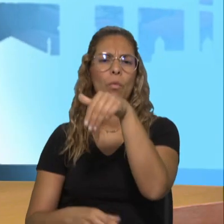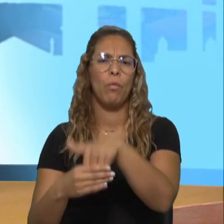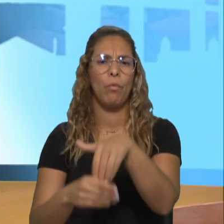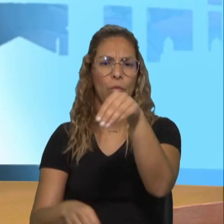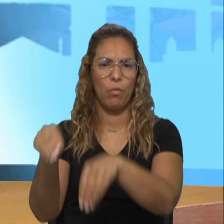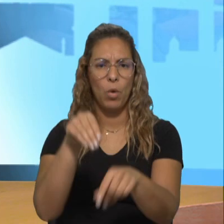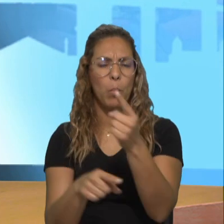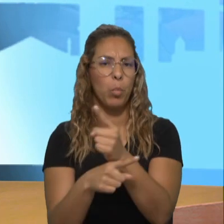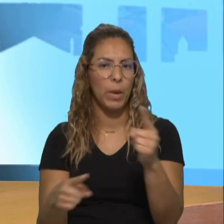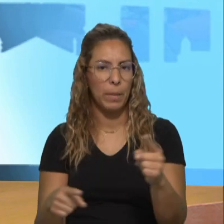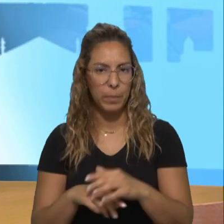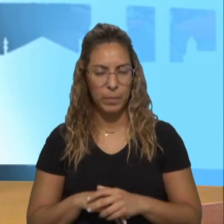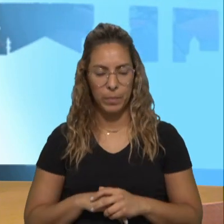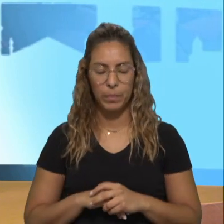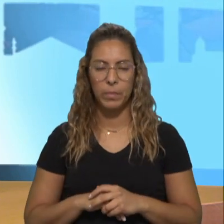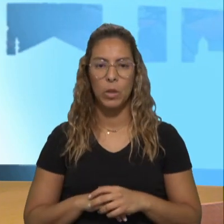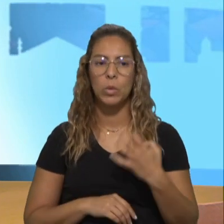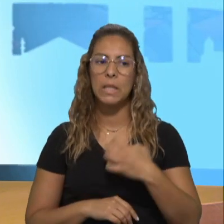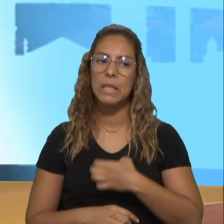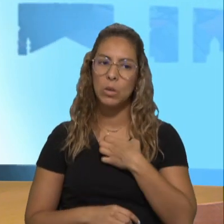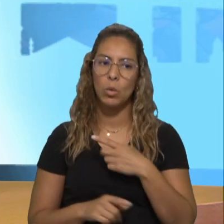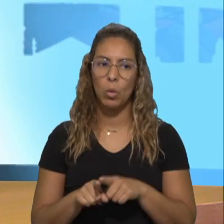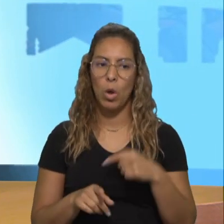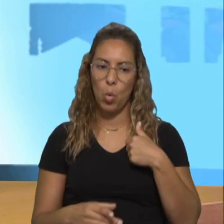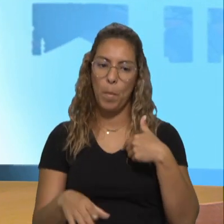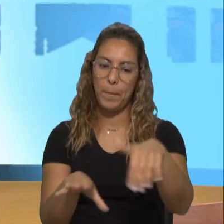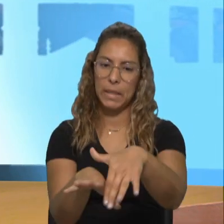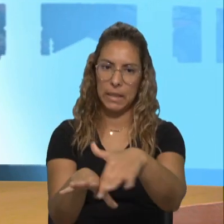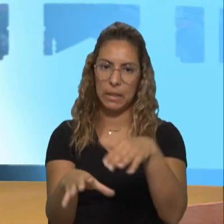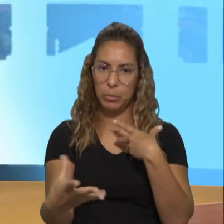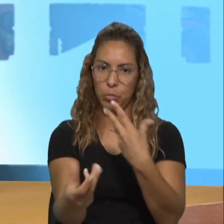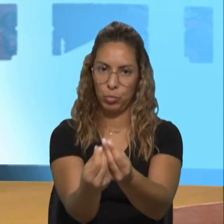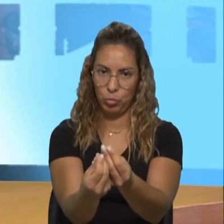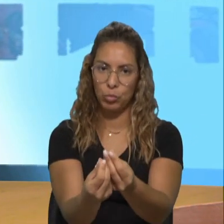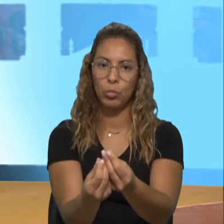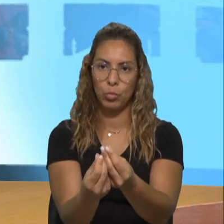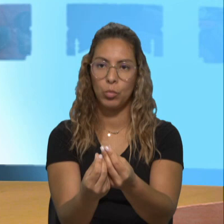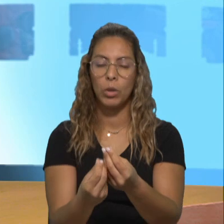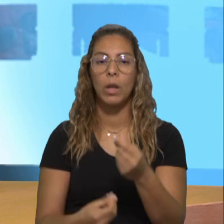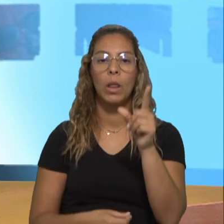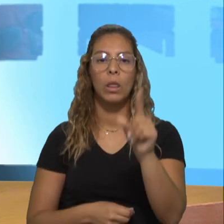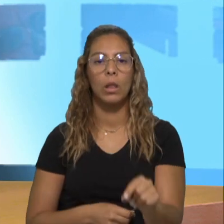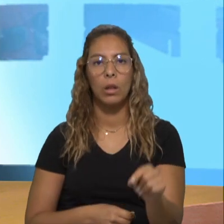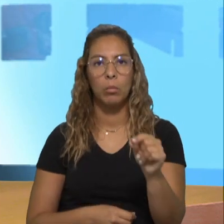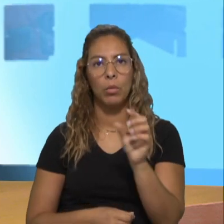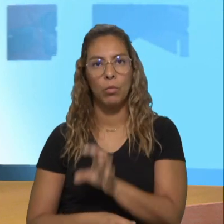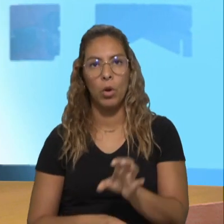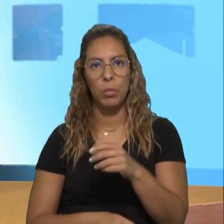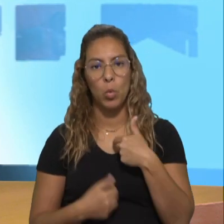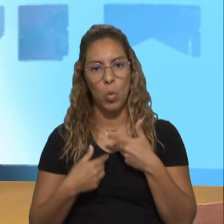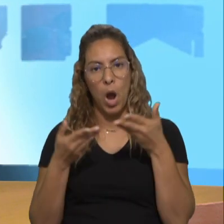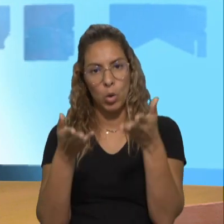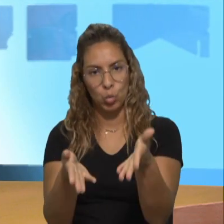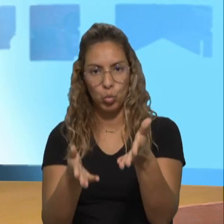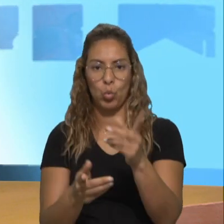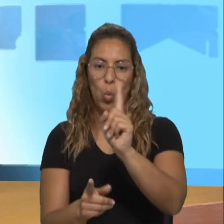voto porque eu sinto que é uma forma de eu participar e é uma forma de eu também ajudar os outros